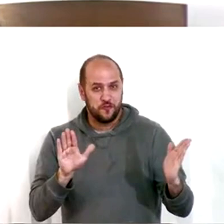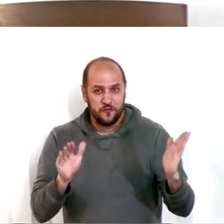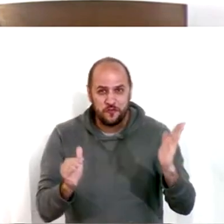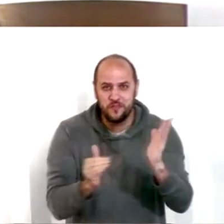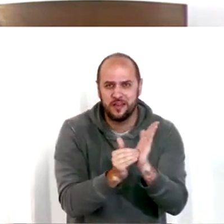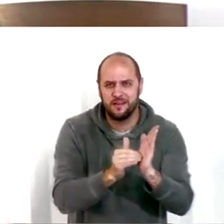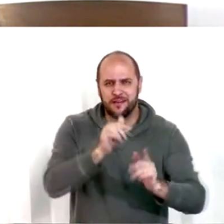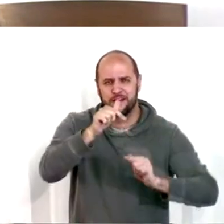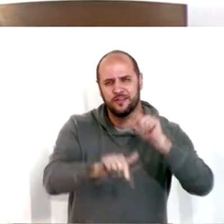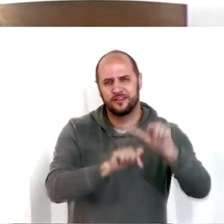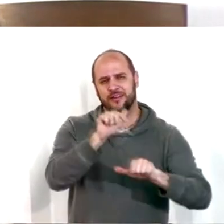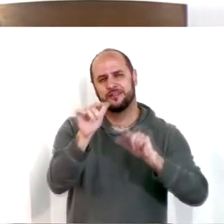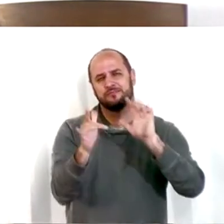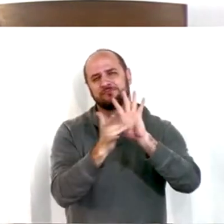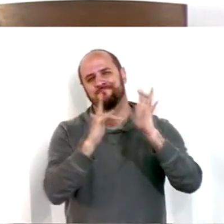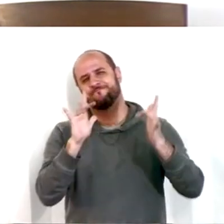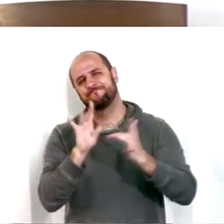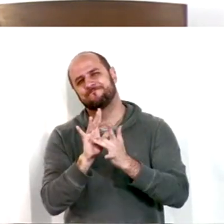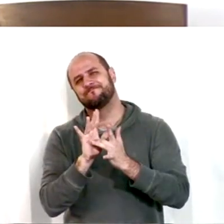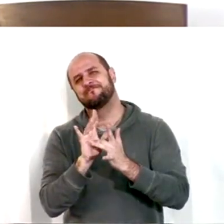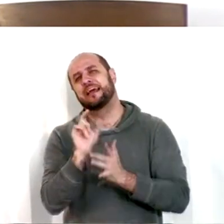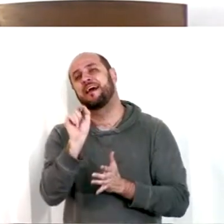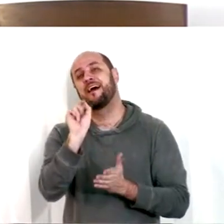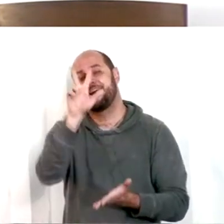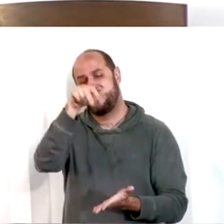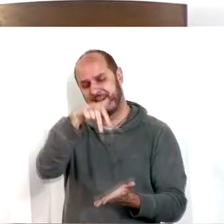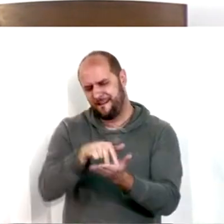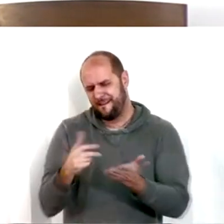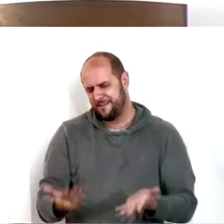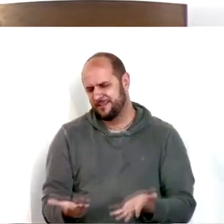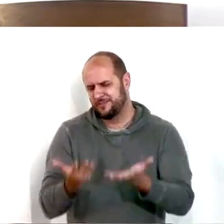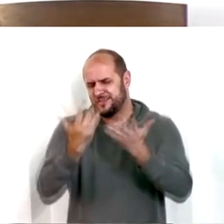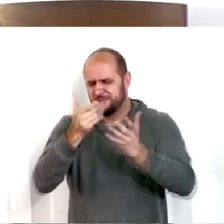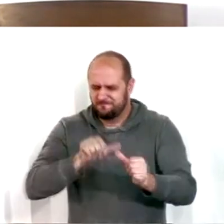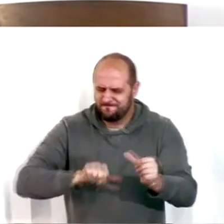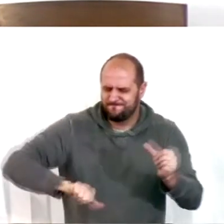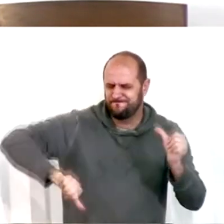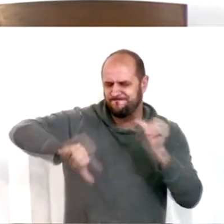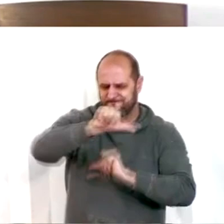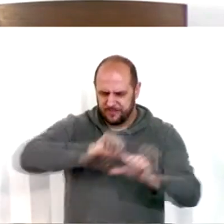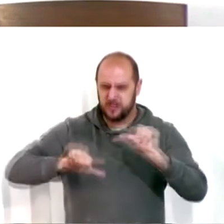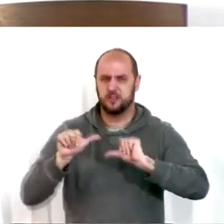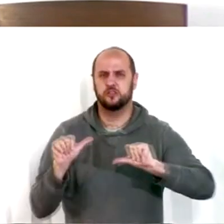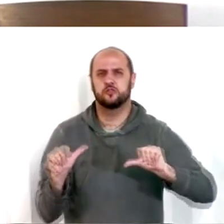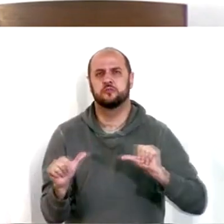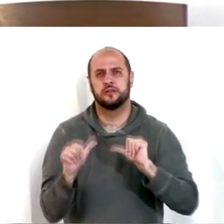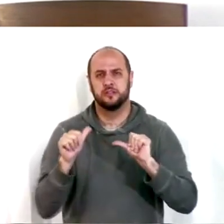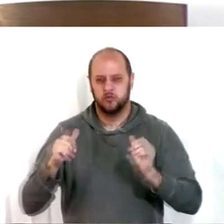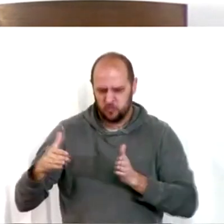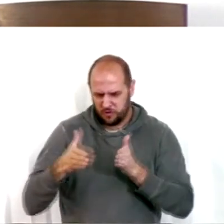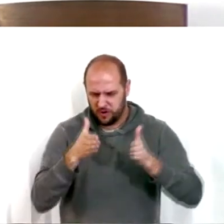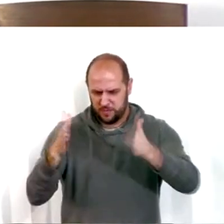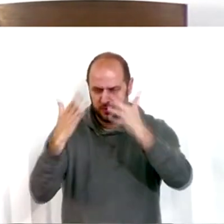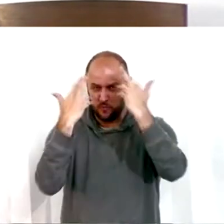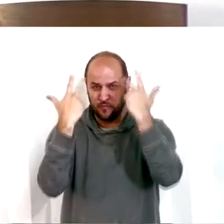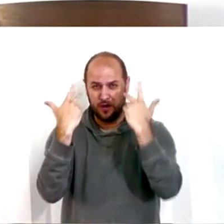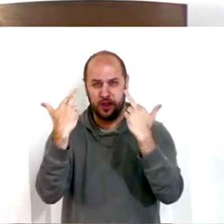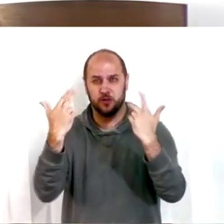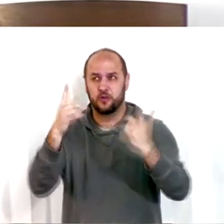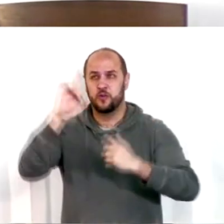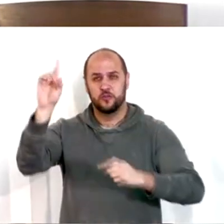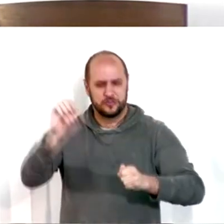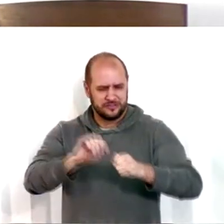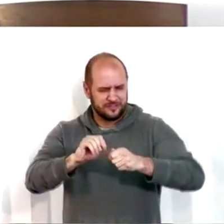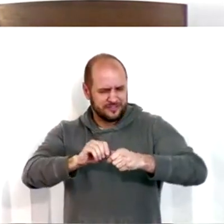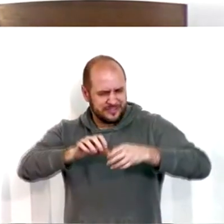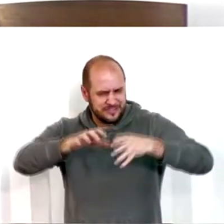de Cristo é a ressurreição e a transformação da ordem natural que Ele trouxe à existência